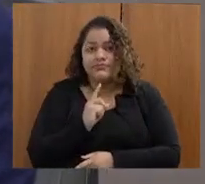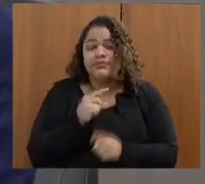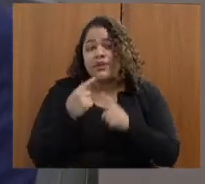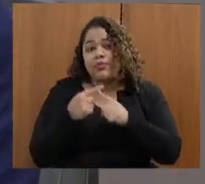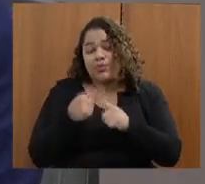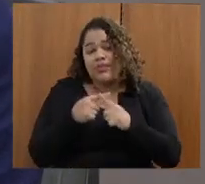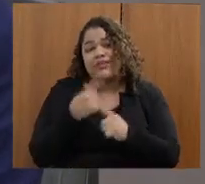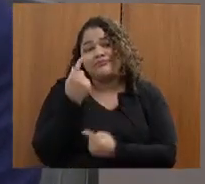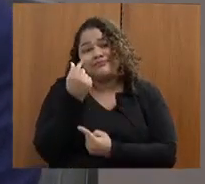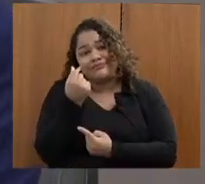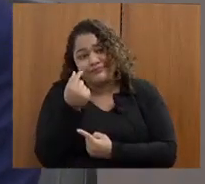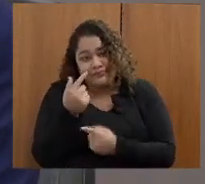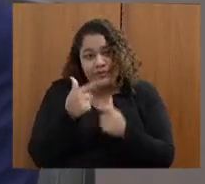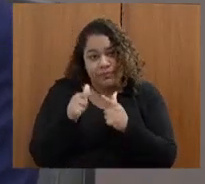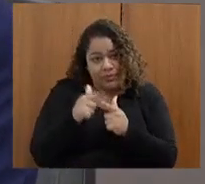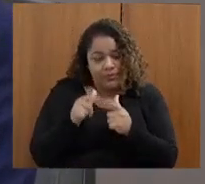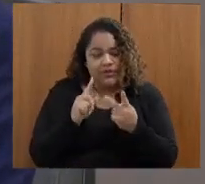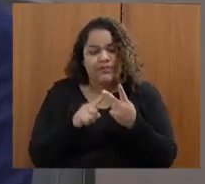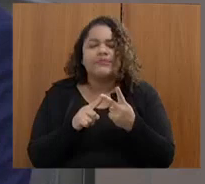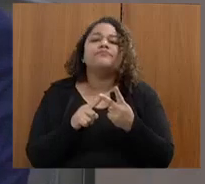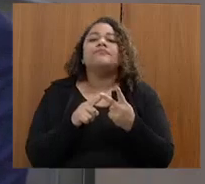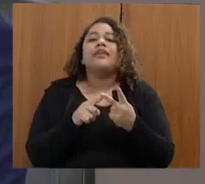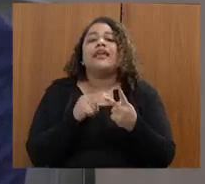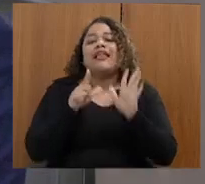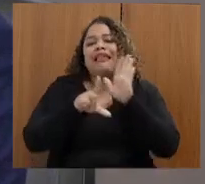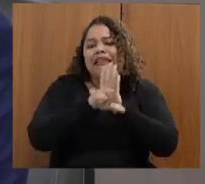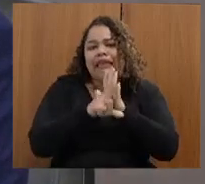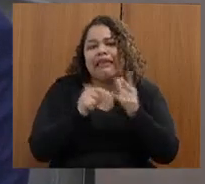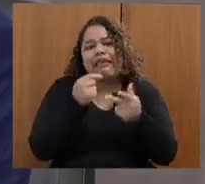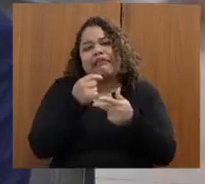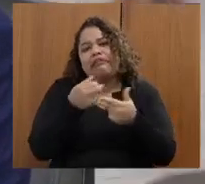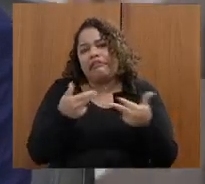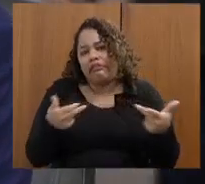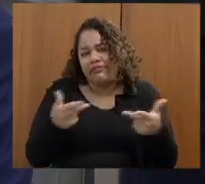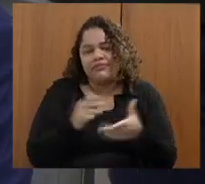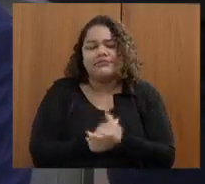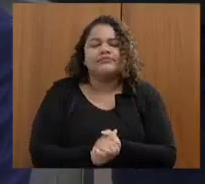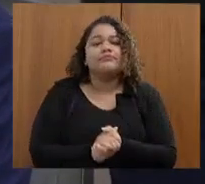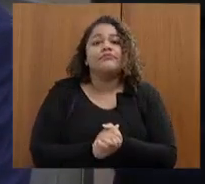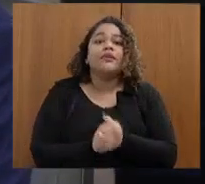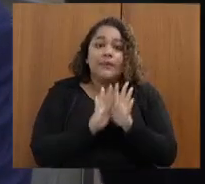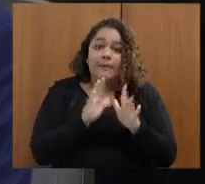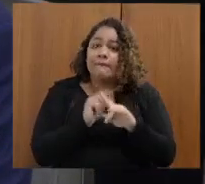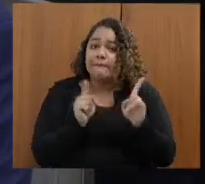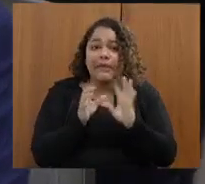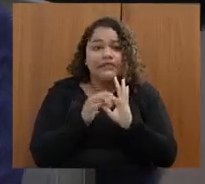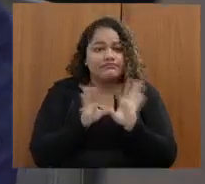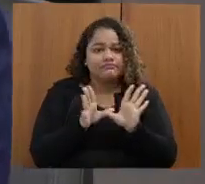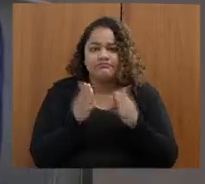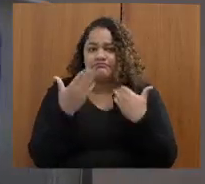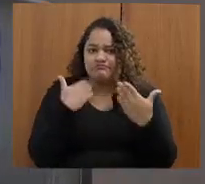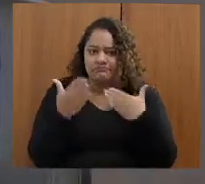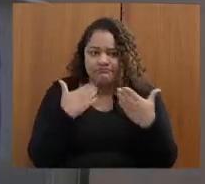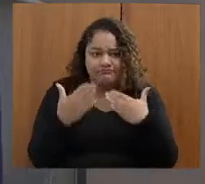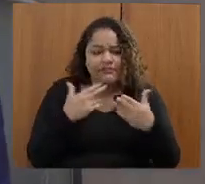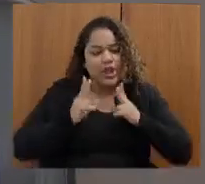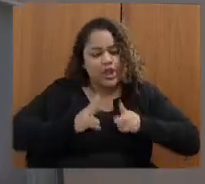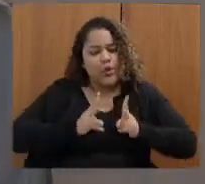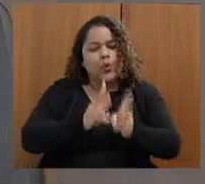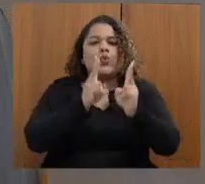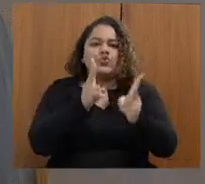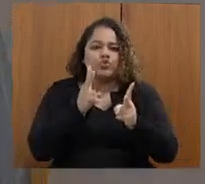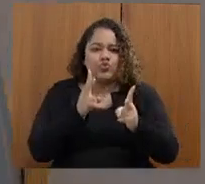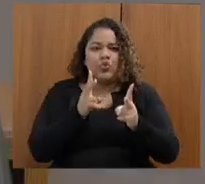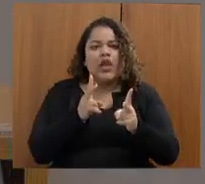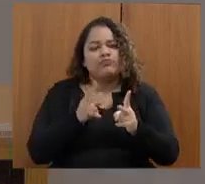questões financeiras questões de leis etc e tal tá ok mas estamos aqui à disposição para dialogar e continuarmos firmes nessa